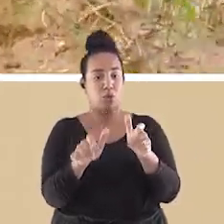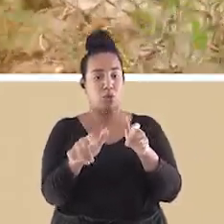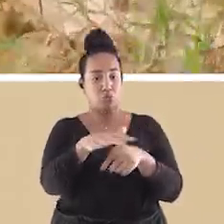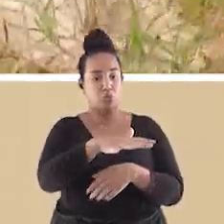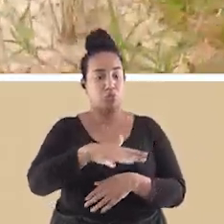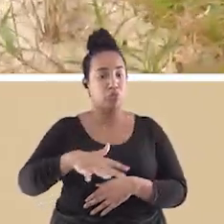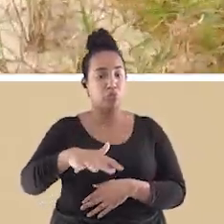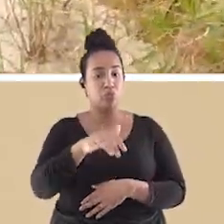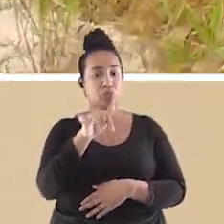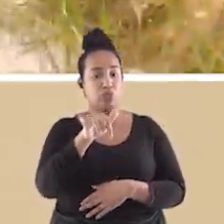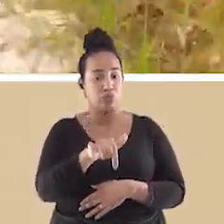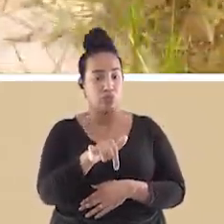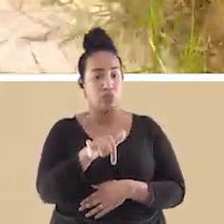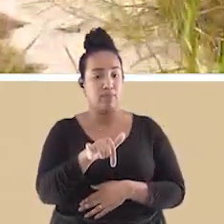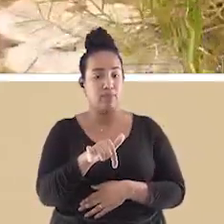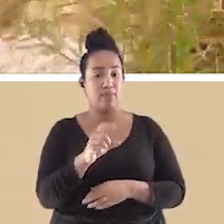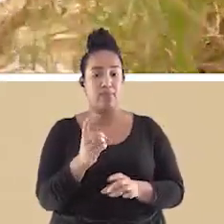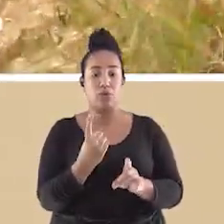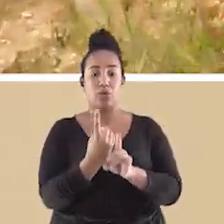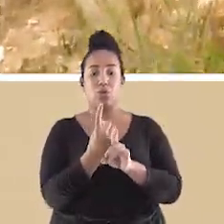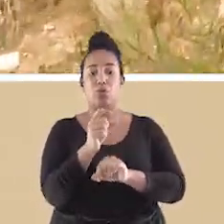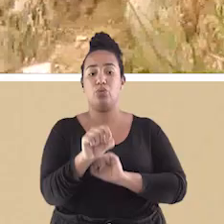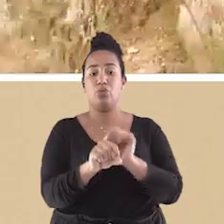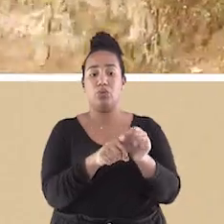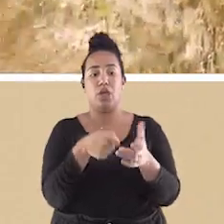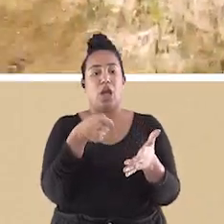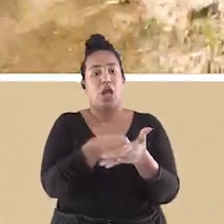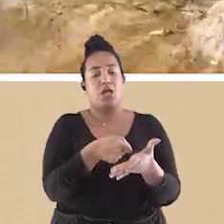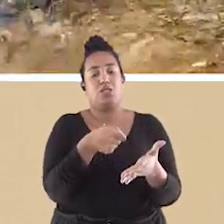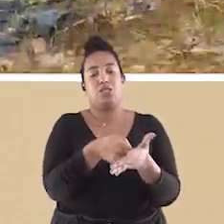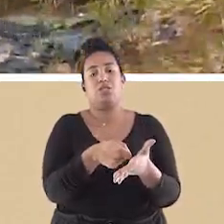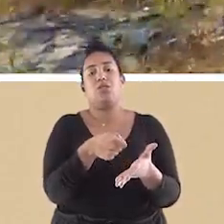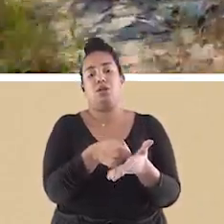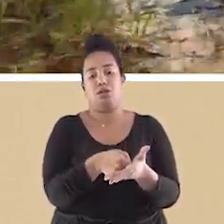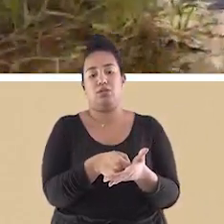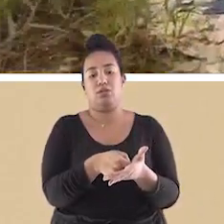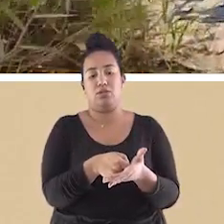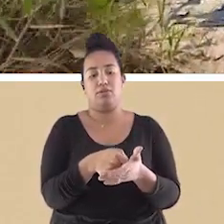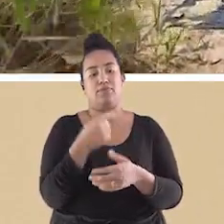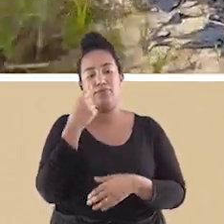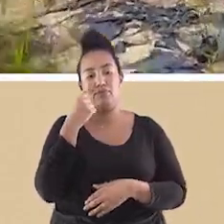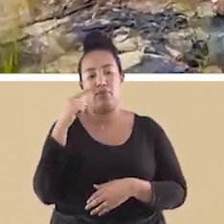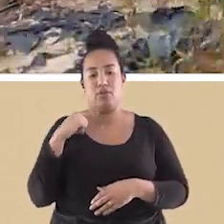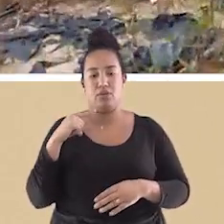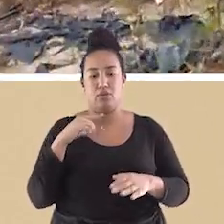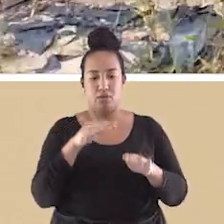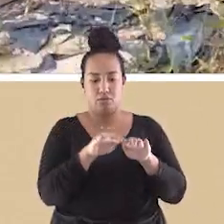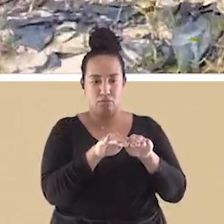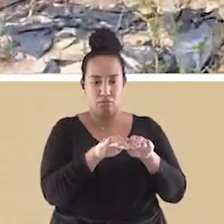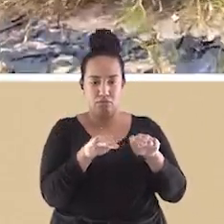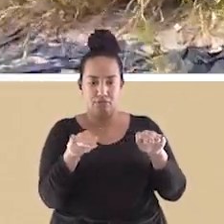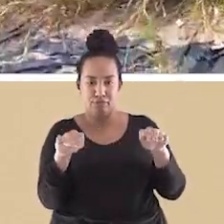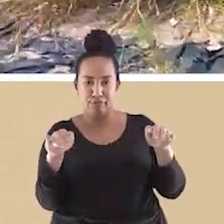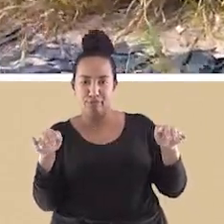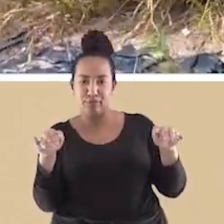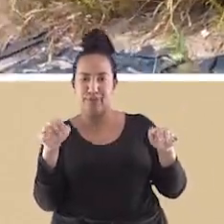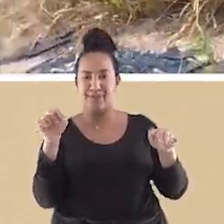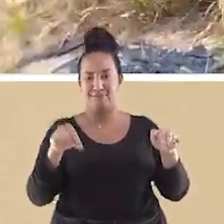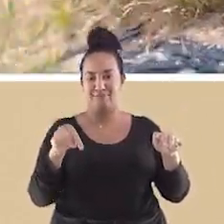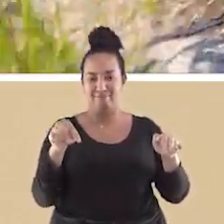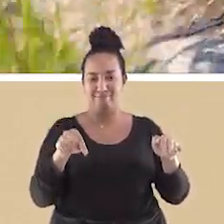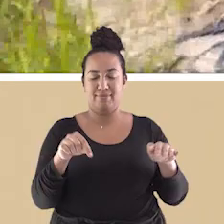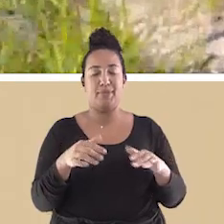lugar em que ele encontra uma resistência maior, ele encontra uma superfície mais